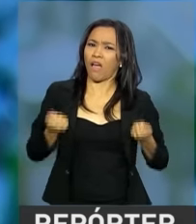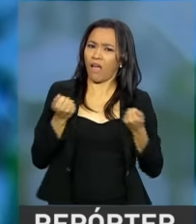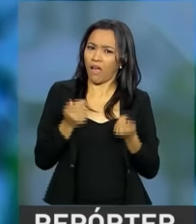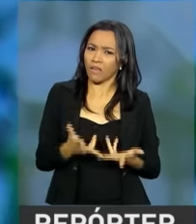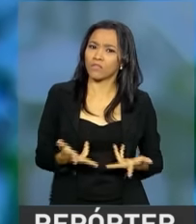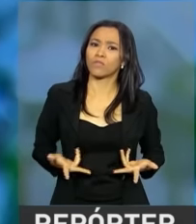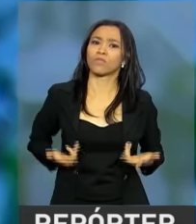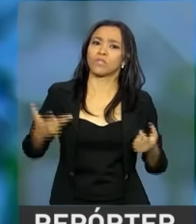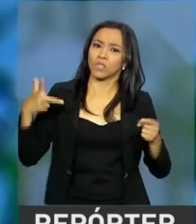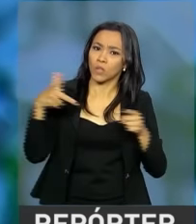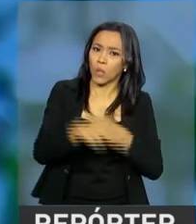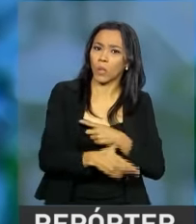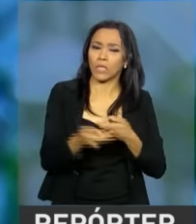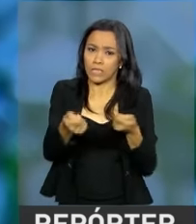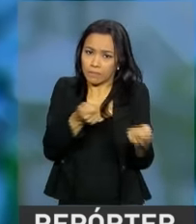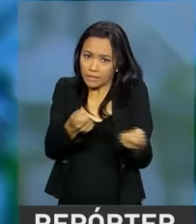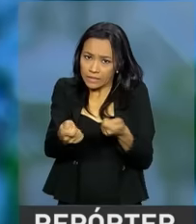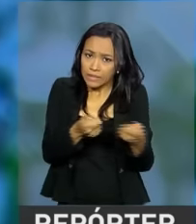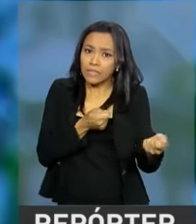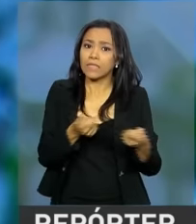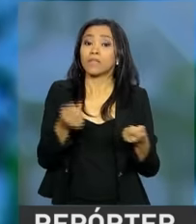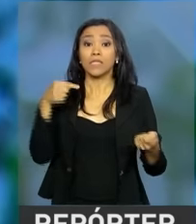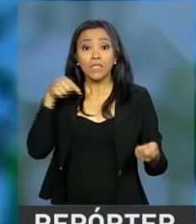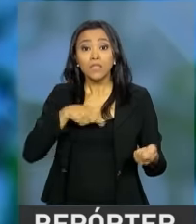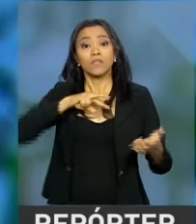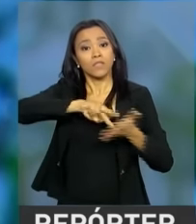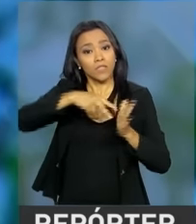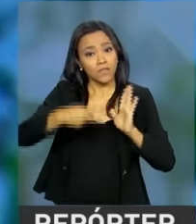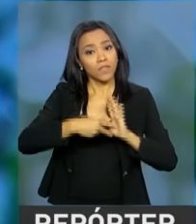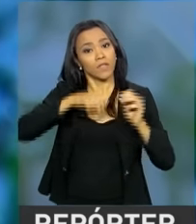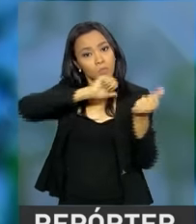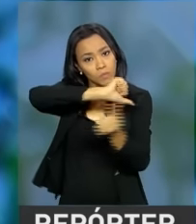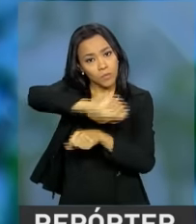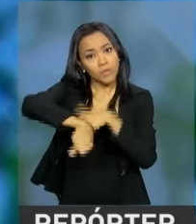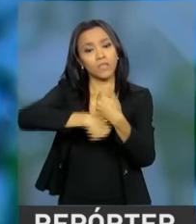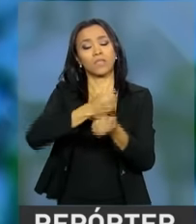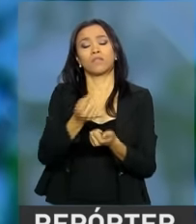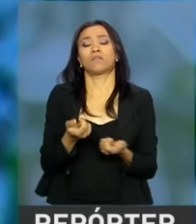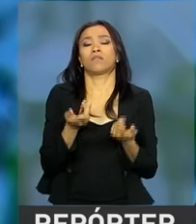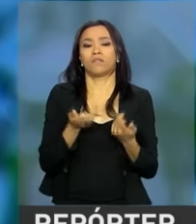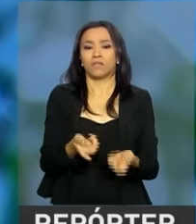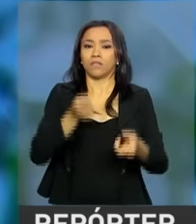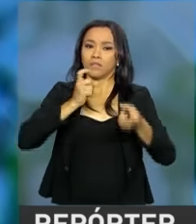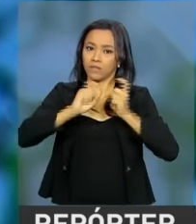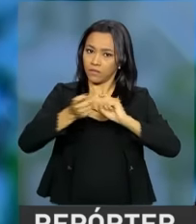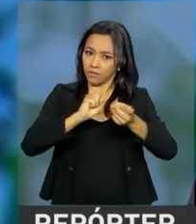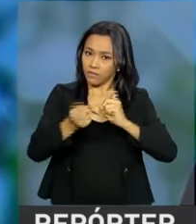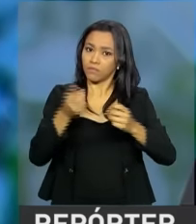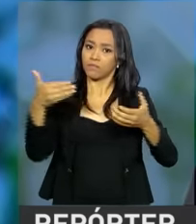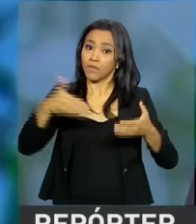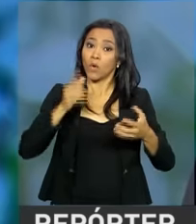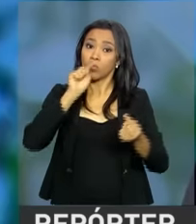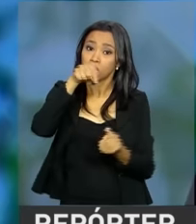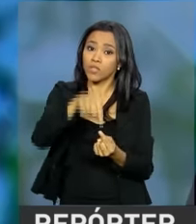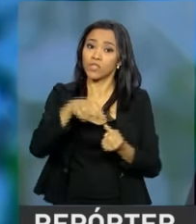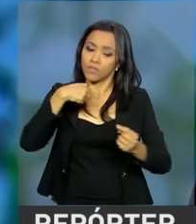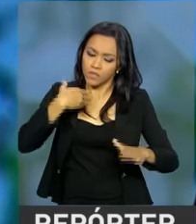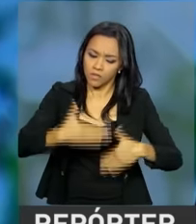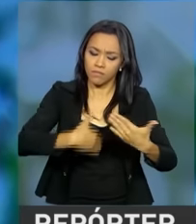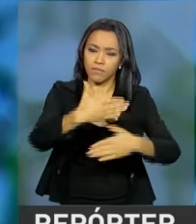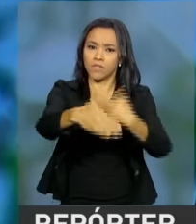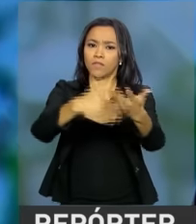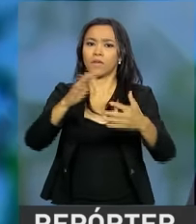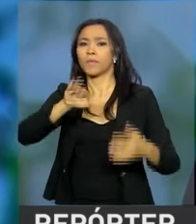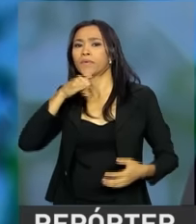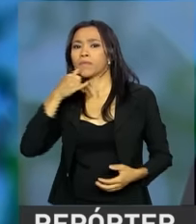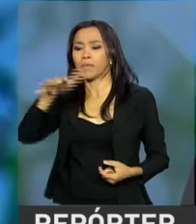própria carne Nós estamos reformando o país e este reformar é reformar para crescer como nós vamos reformar a